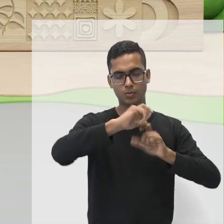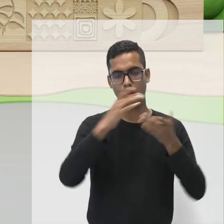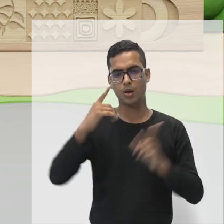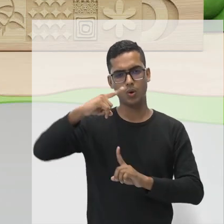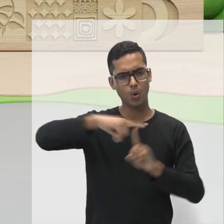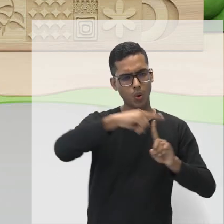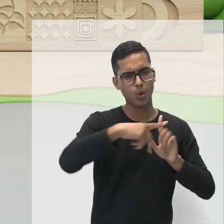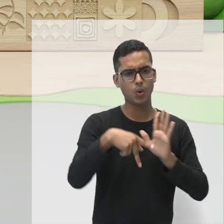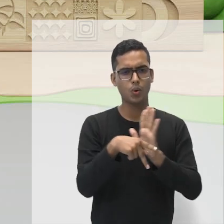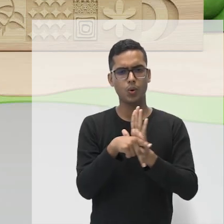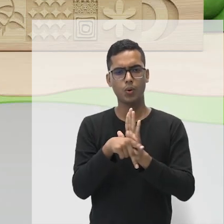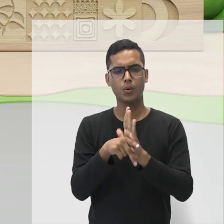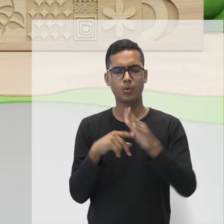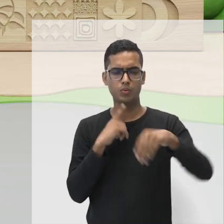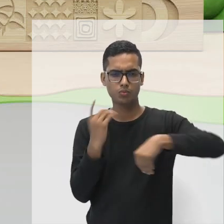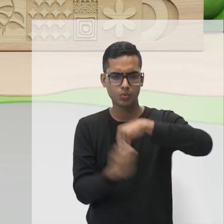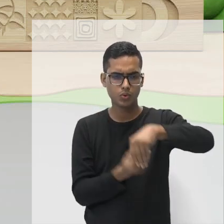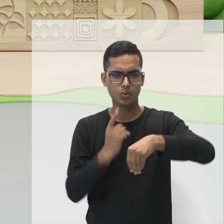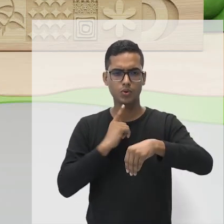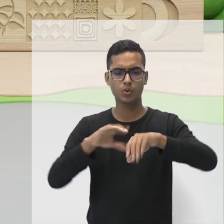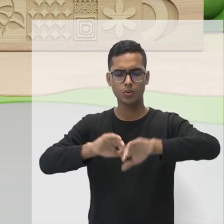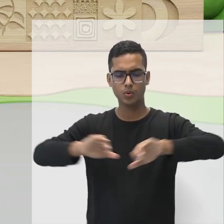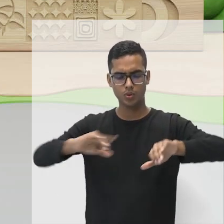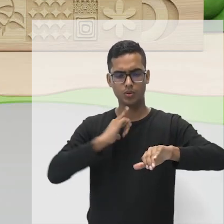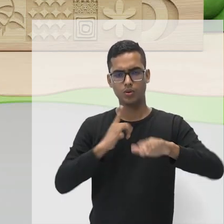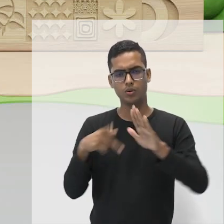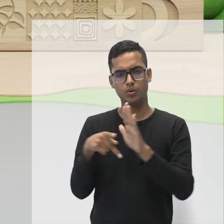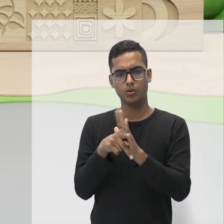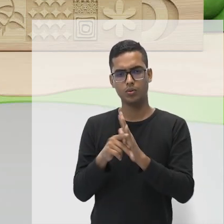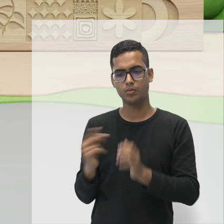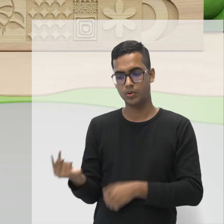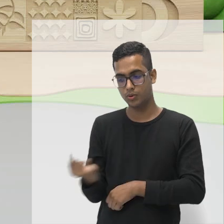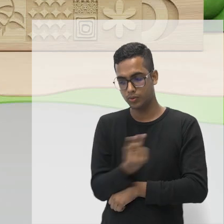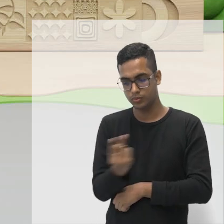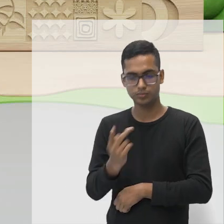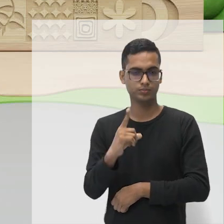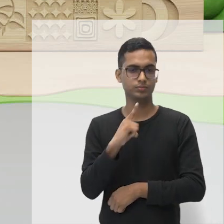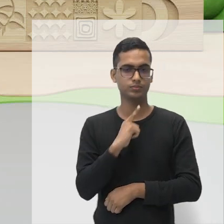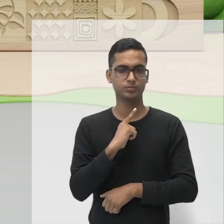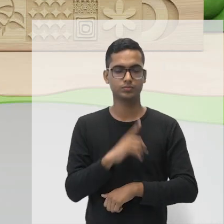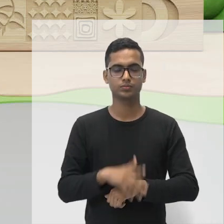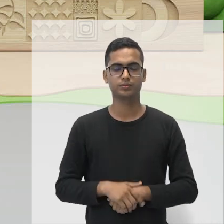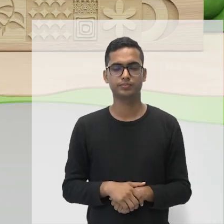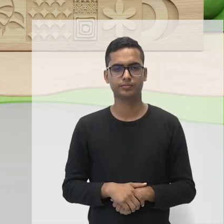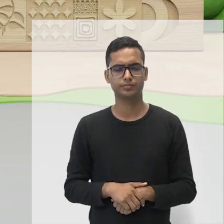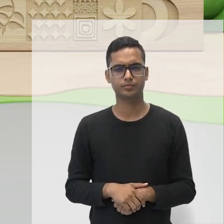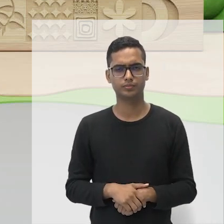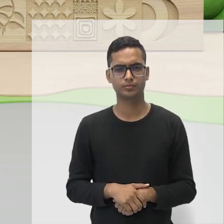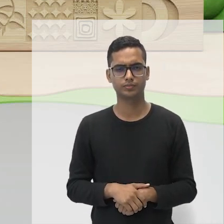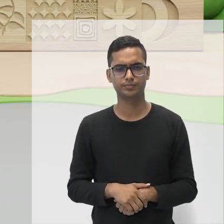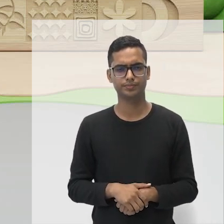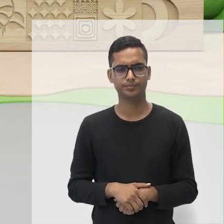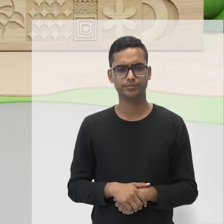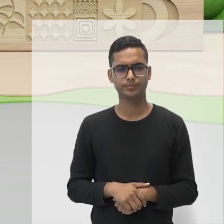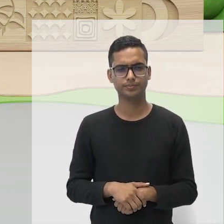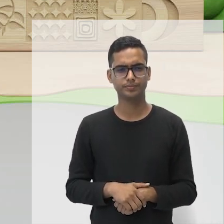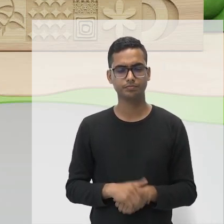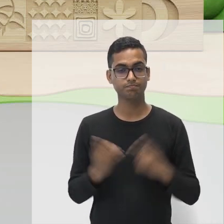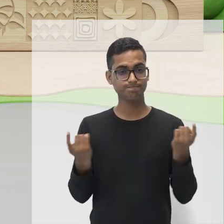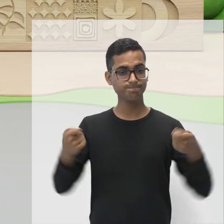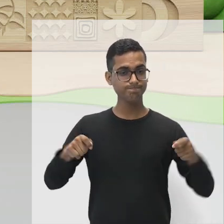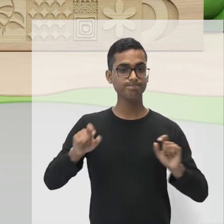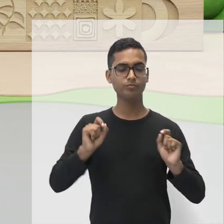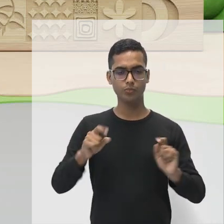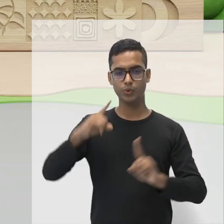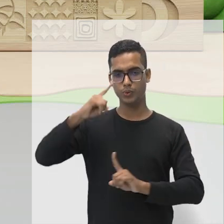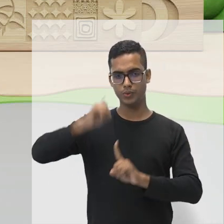vamos encontrar, tanto para misturas homogêneas quanto para misturas heterogêneas, podem